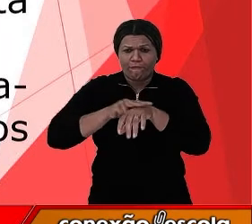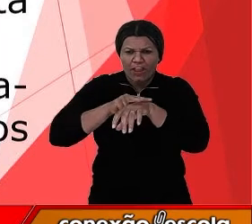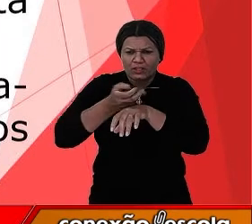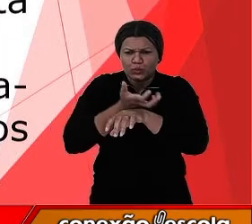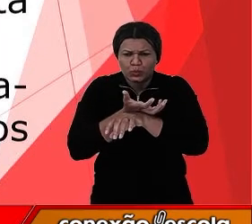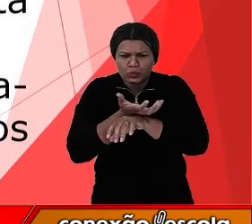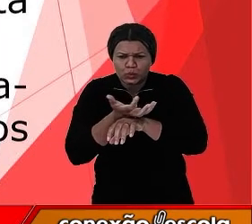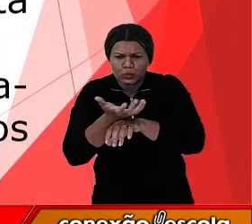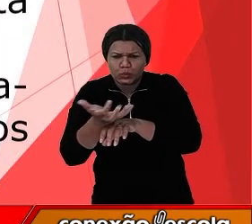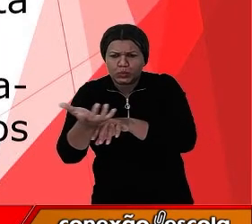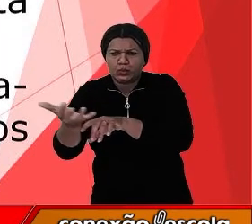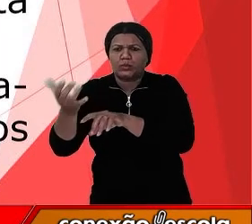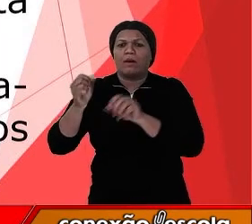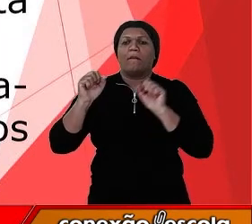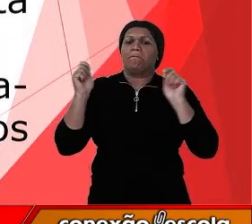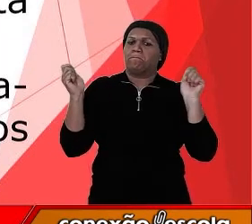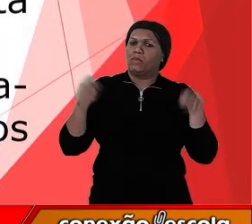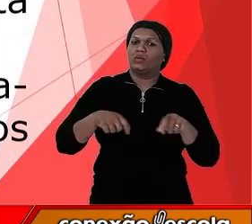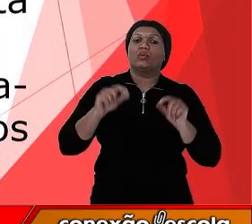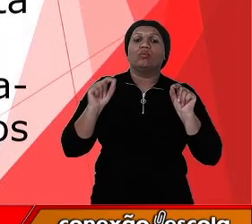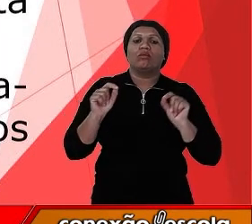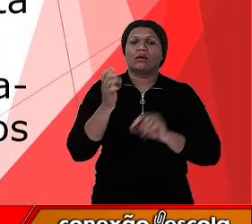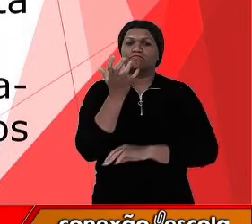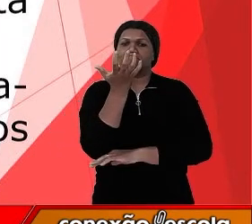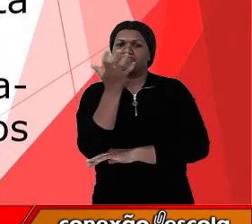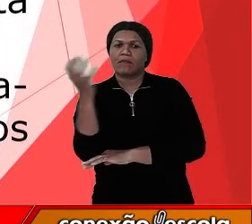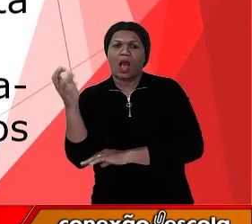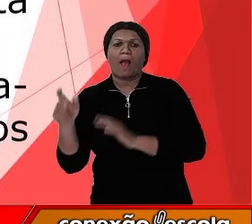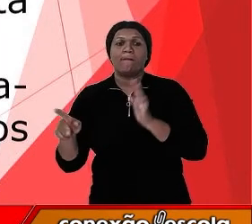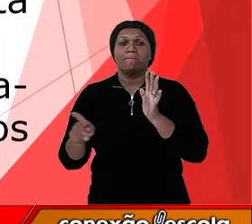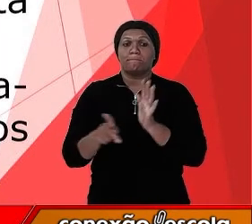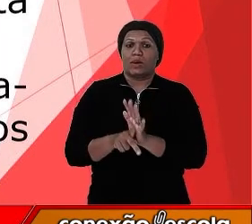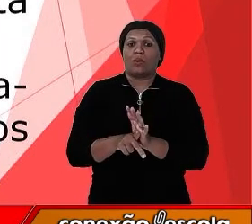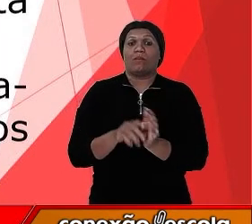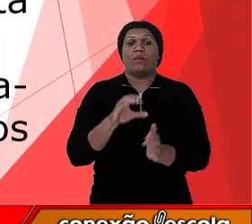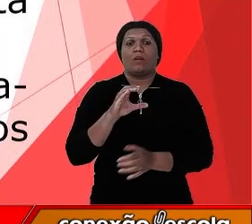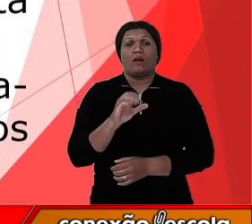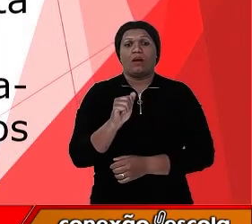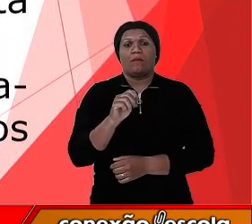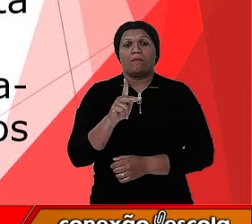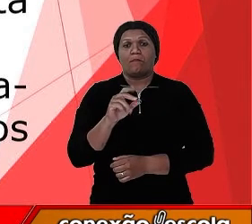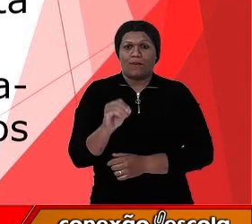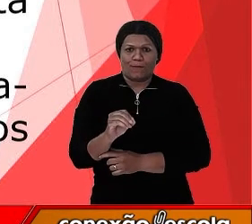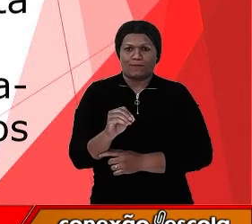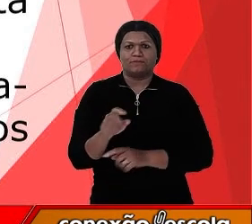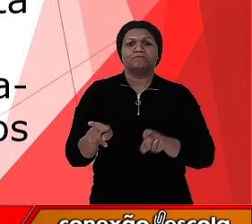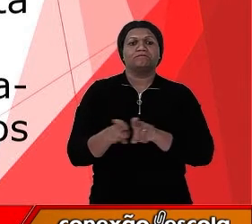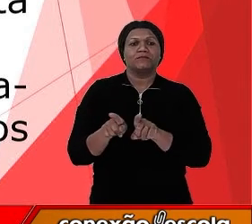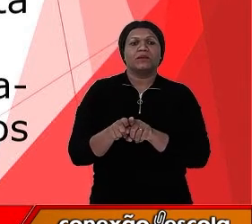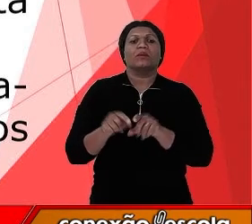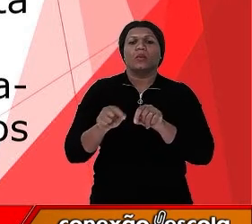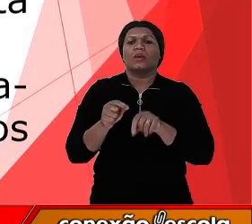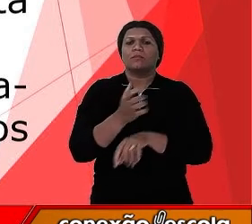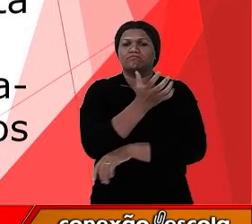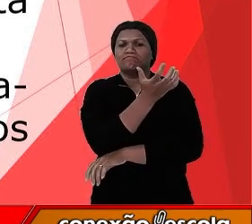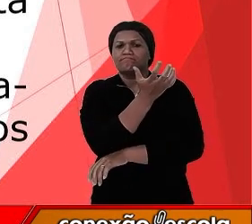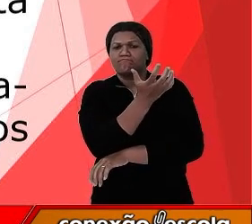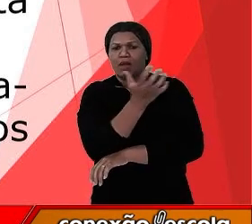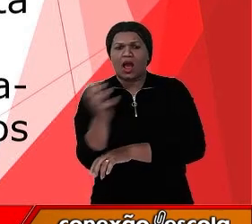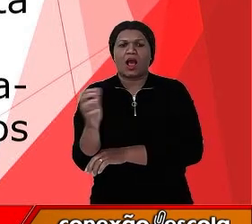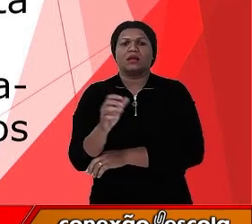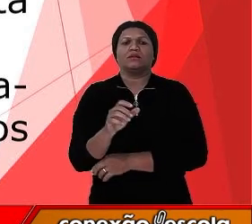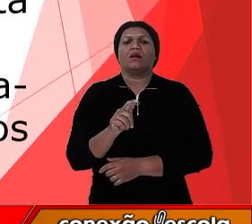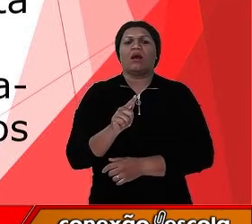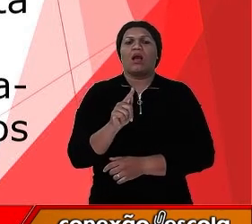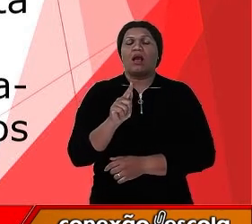classificada em Mata de Igapó mata de Várzea e mata de terra firme as matas de Igapó